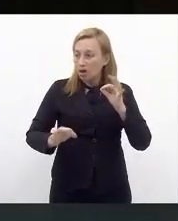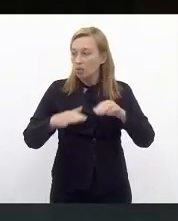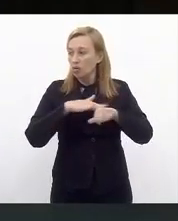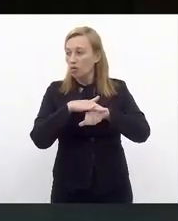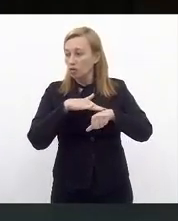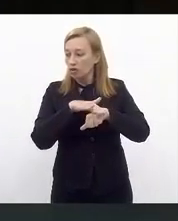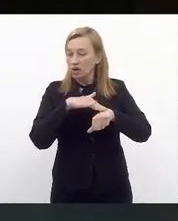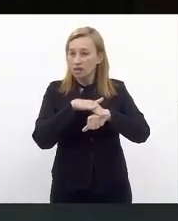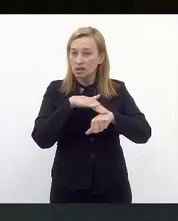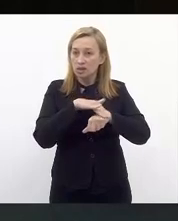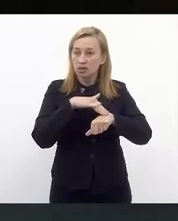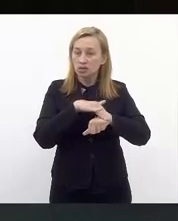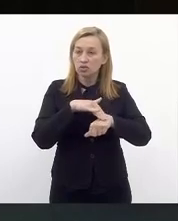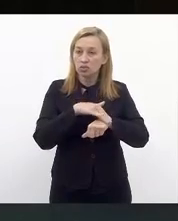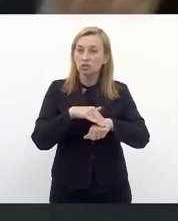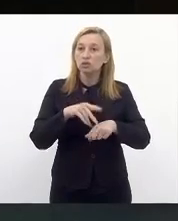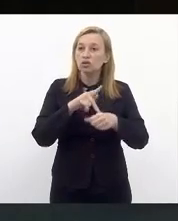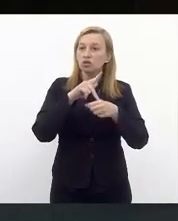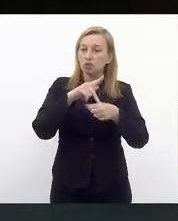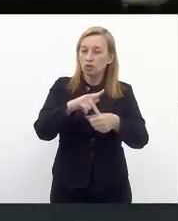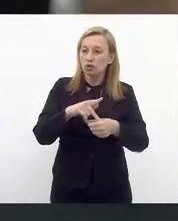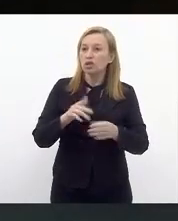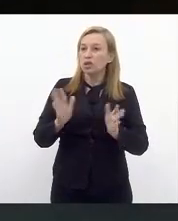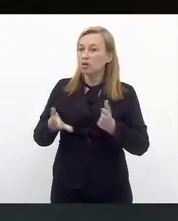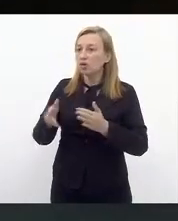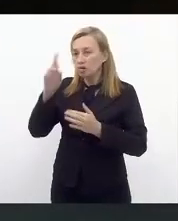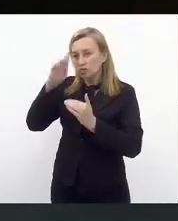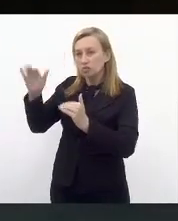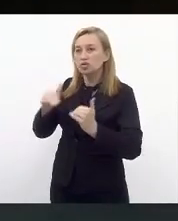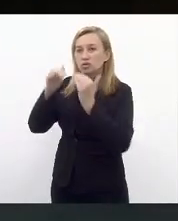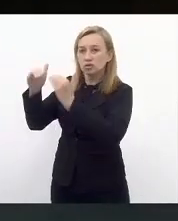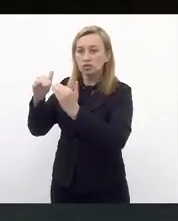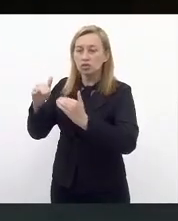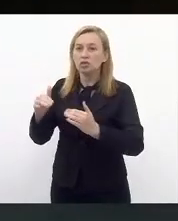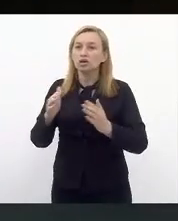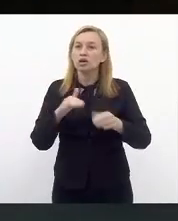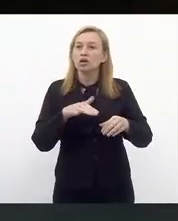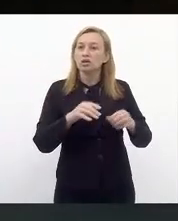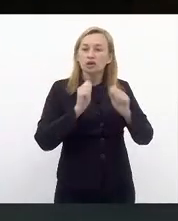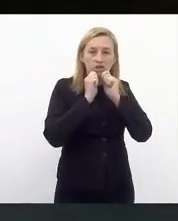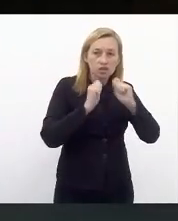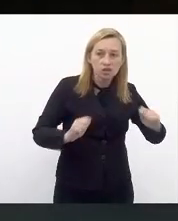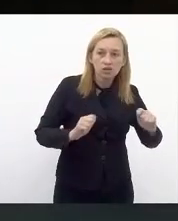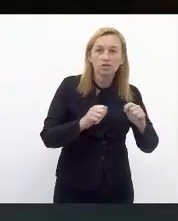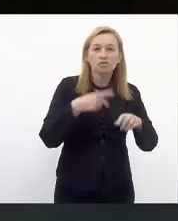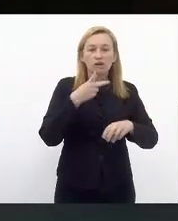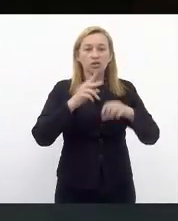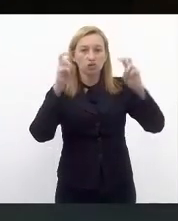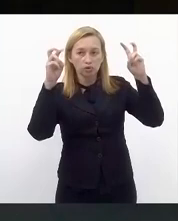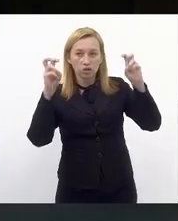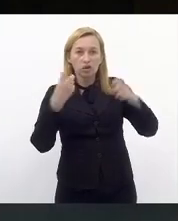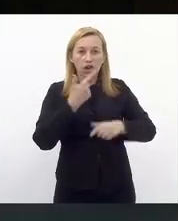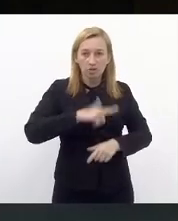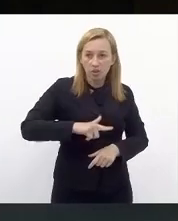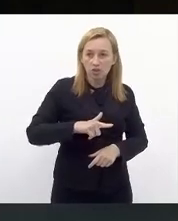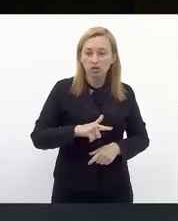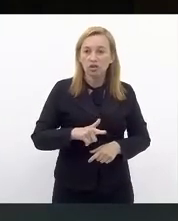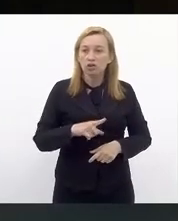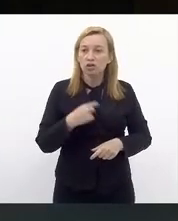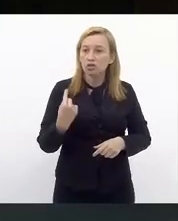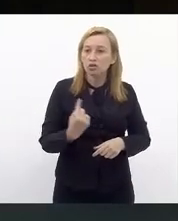com Os Procuradores agora com vossa excelência Nossa Assessoria está se debruçando sobre o tema na repito